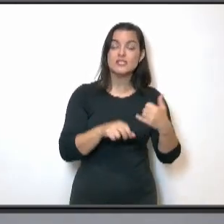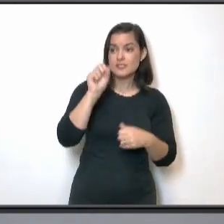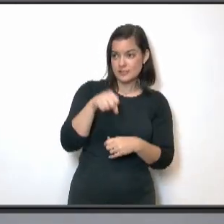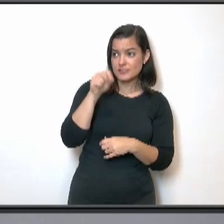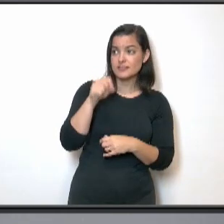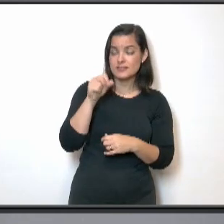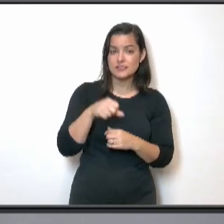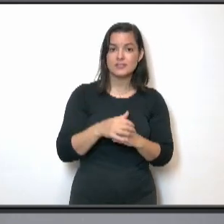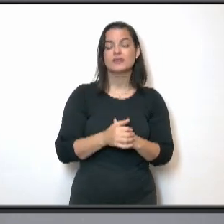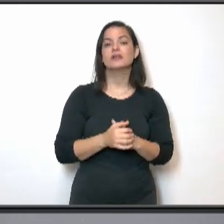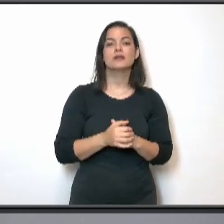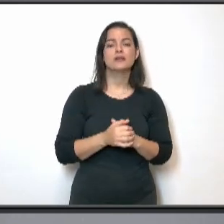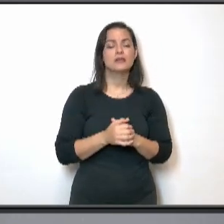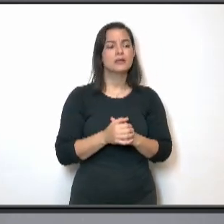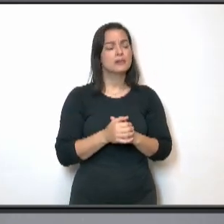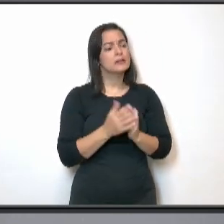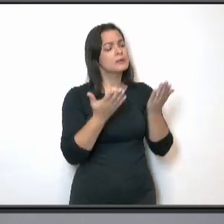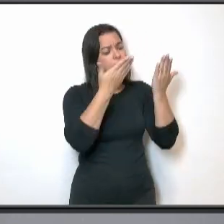o que você está fazendo aqui?